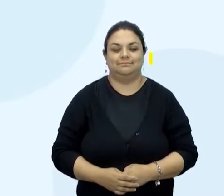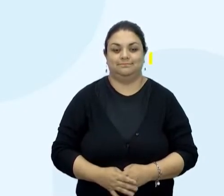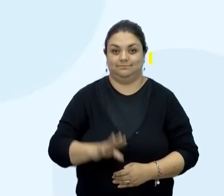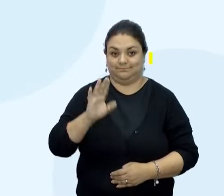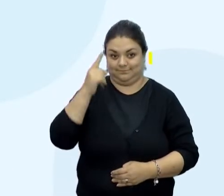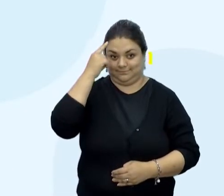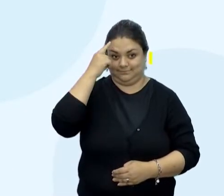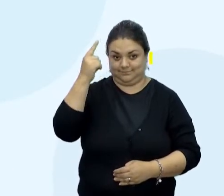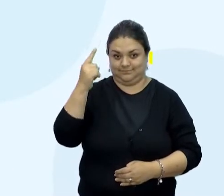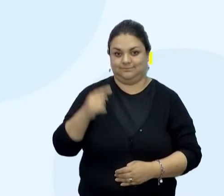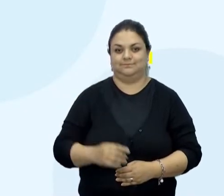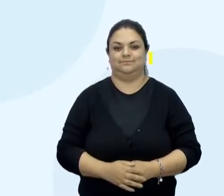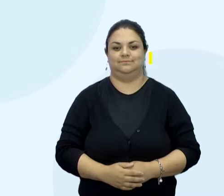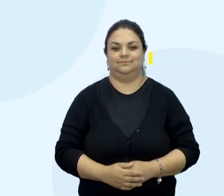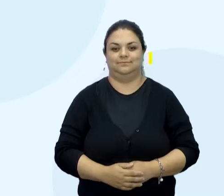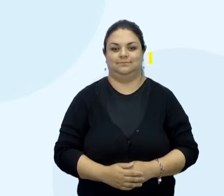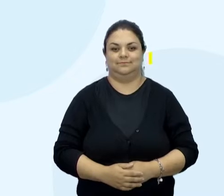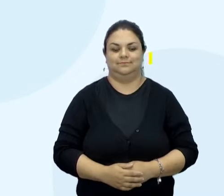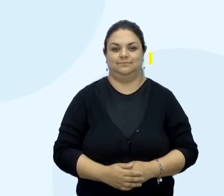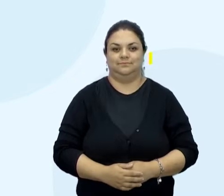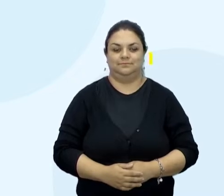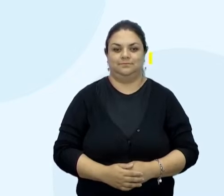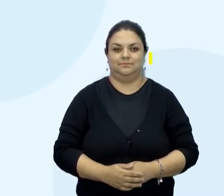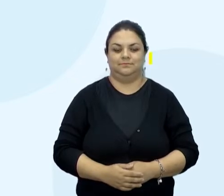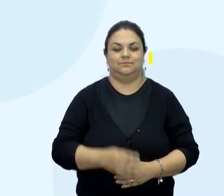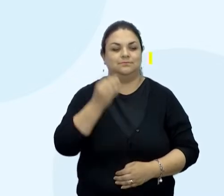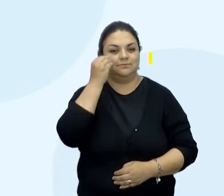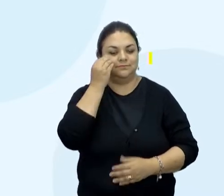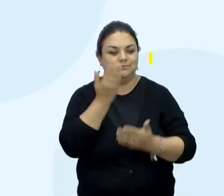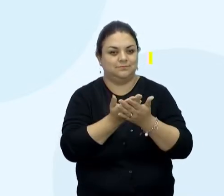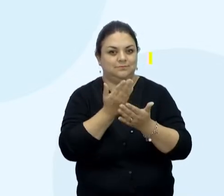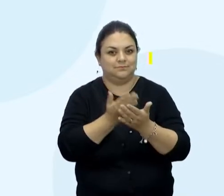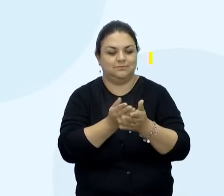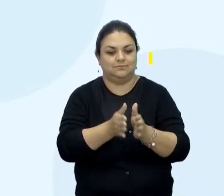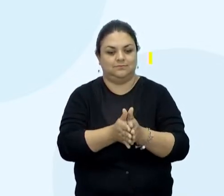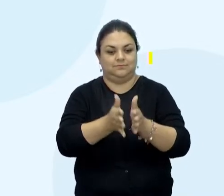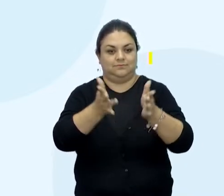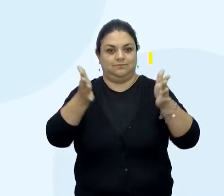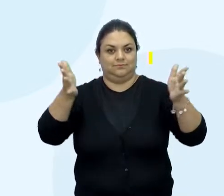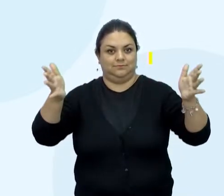geral, utiliza-se dados climáticos de um período bem maior.